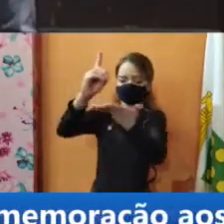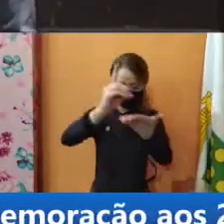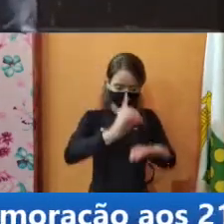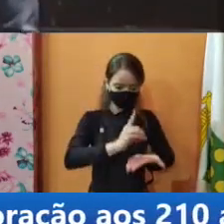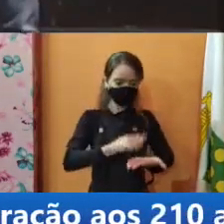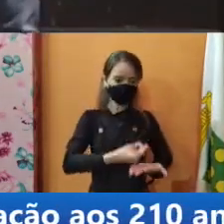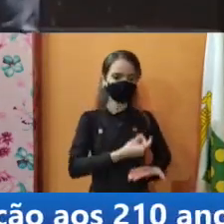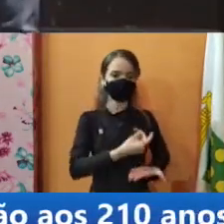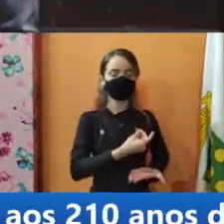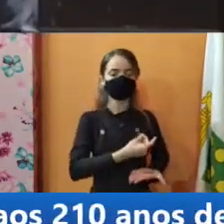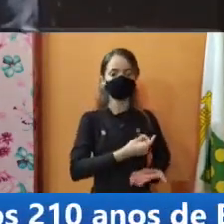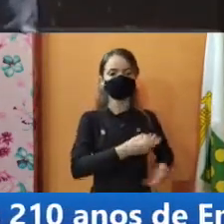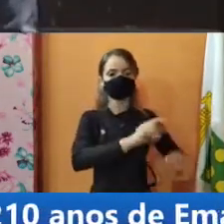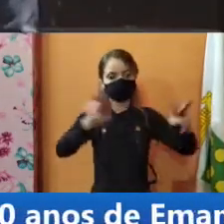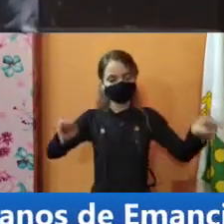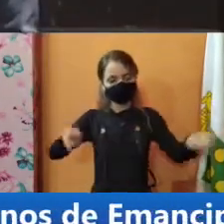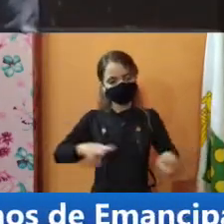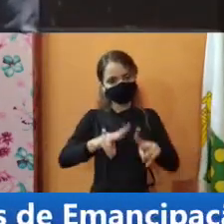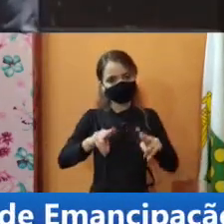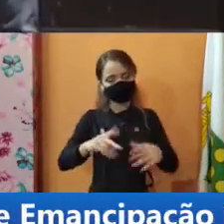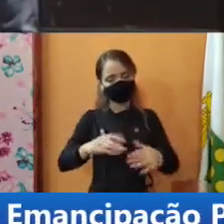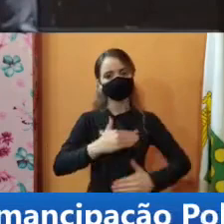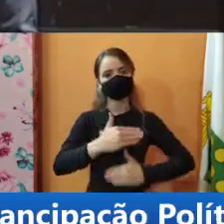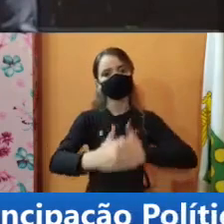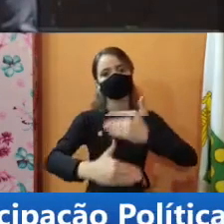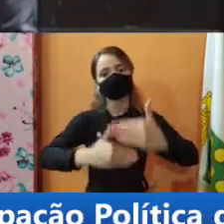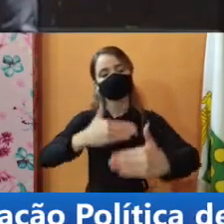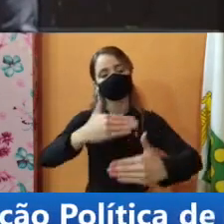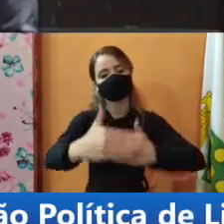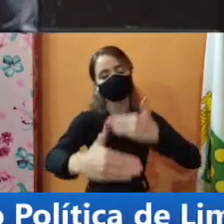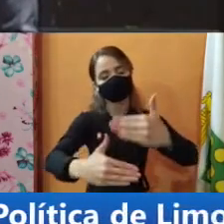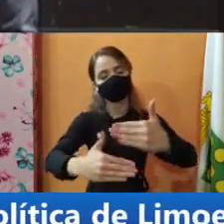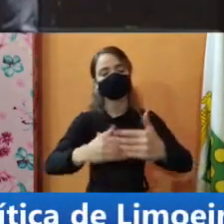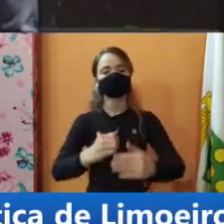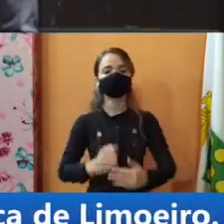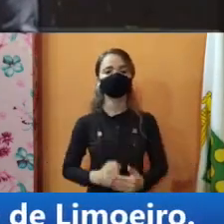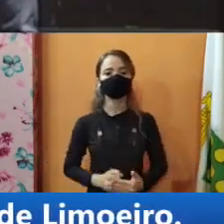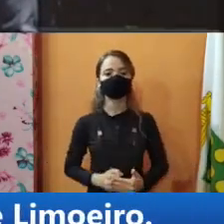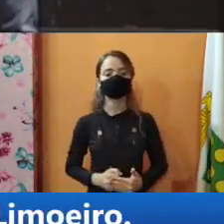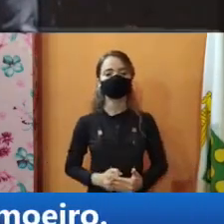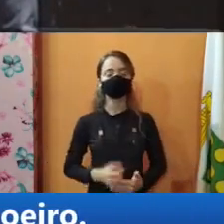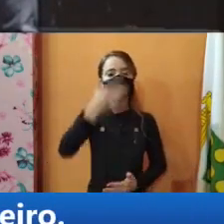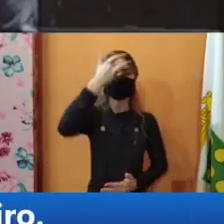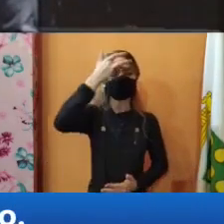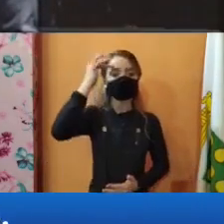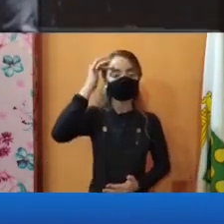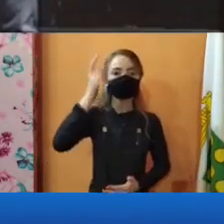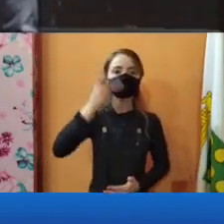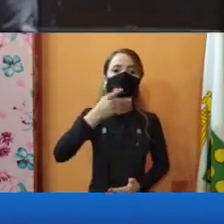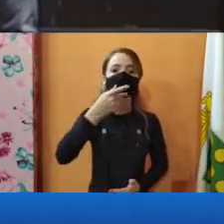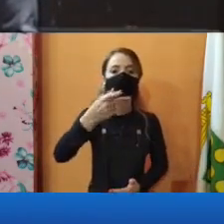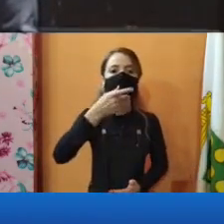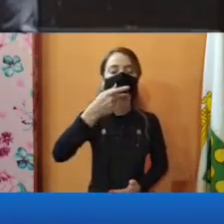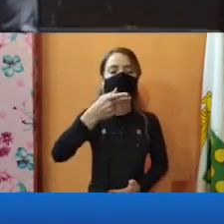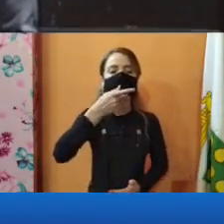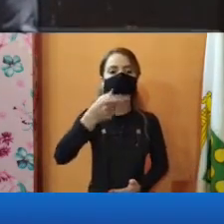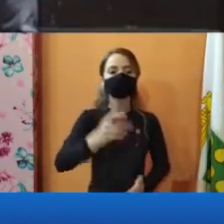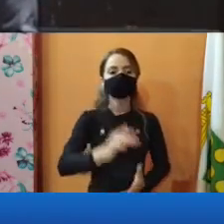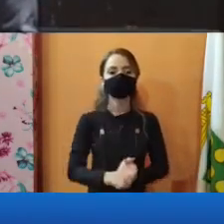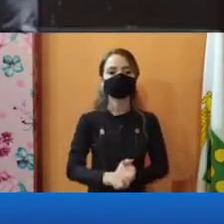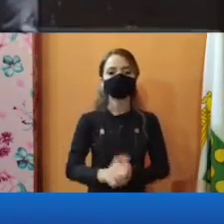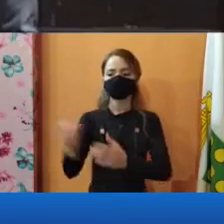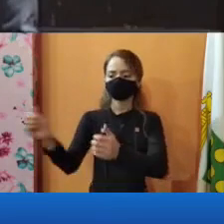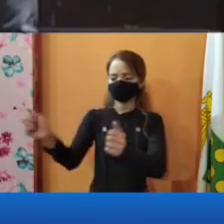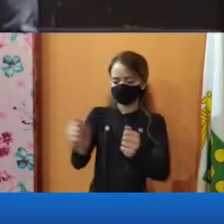vidas. Durante a nossa caminhada, as pessoas falavam, estamos